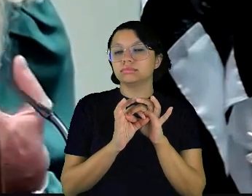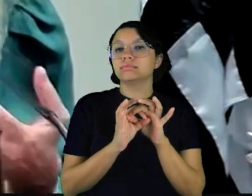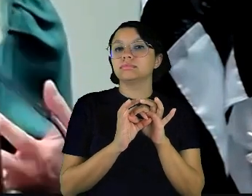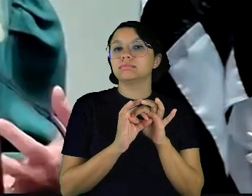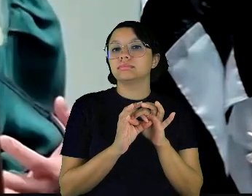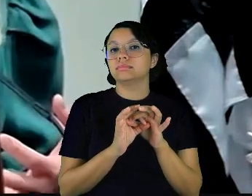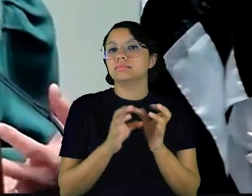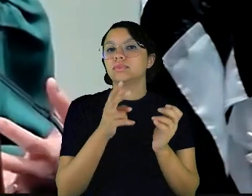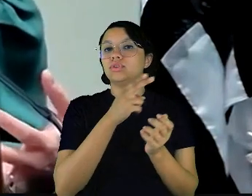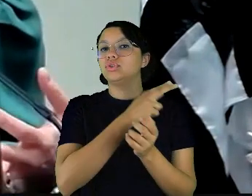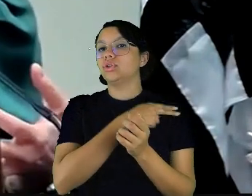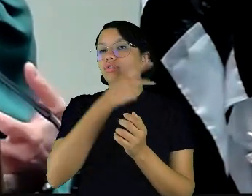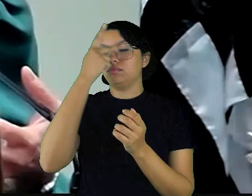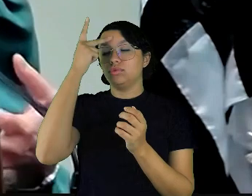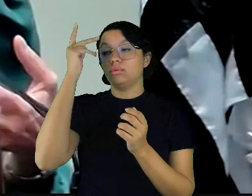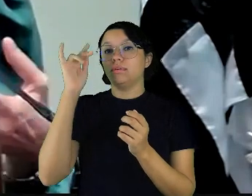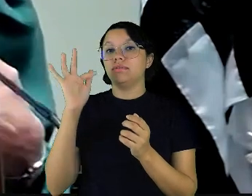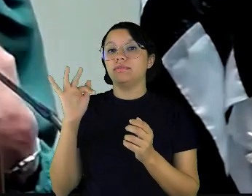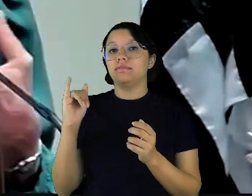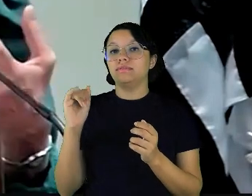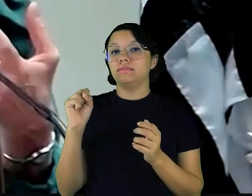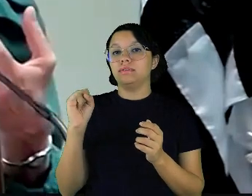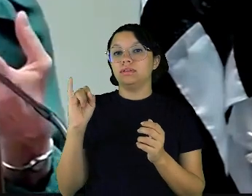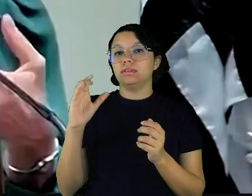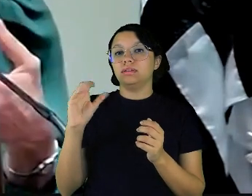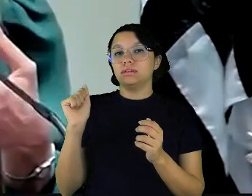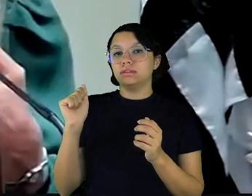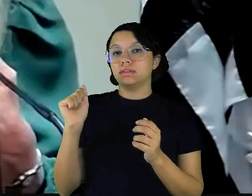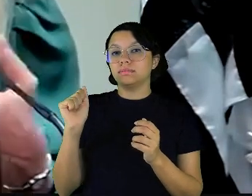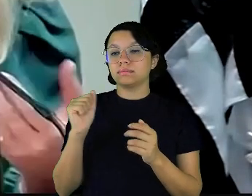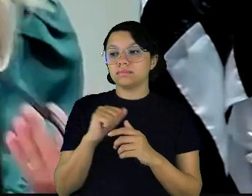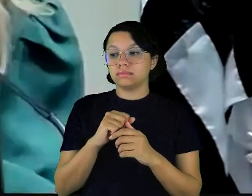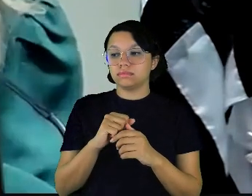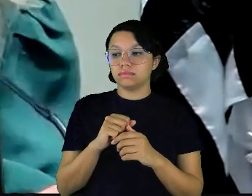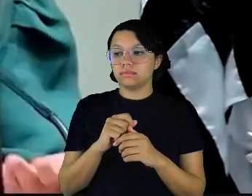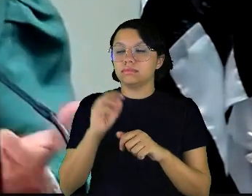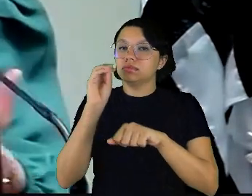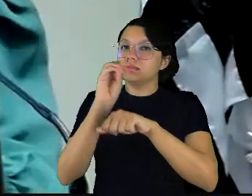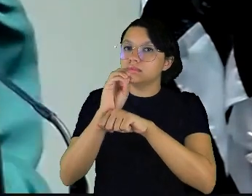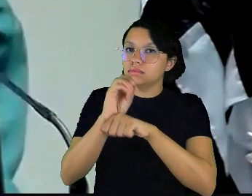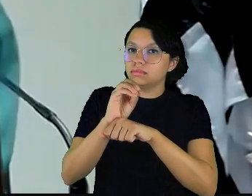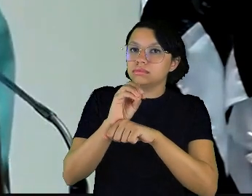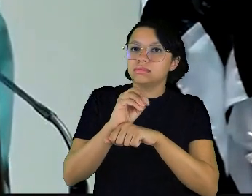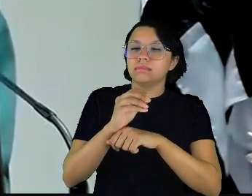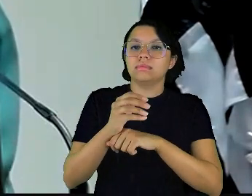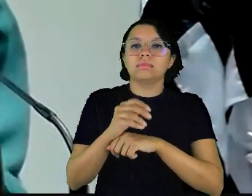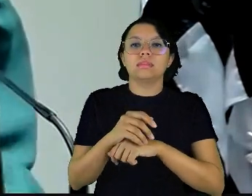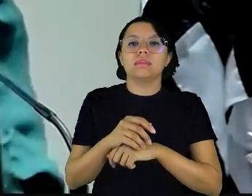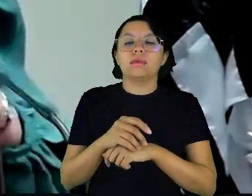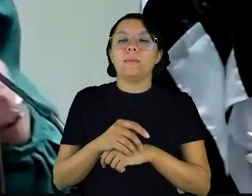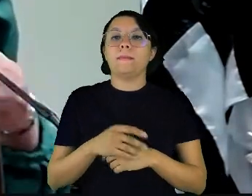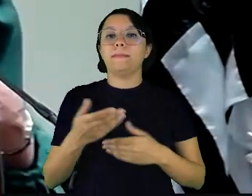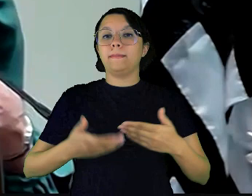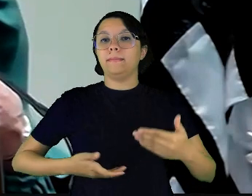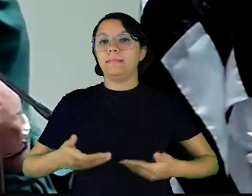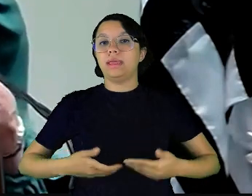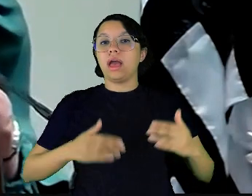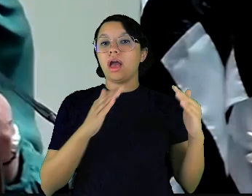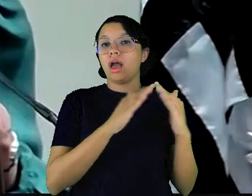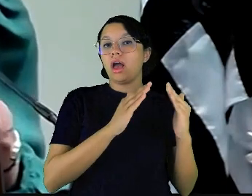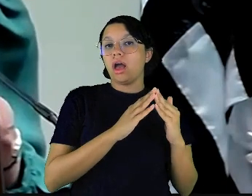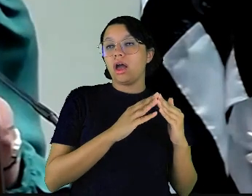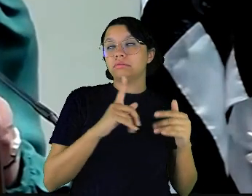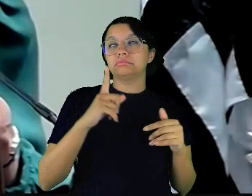empregadores, pessoas físicas, né? Posso ter uma cuidadora, uma empregada doméstica. São situações onde